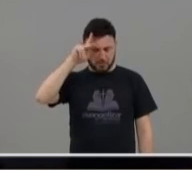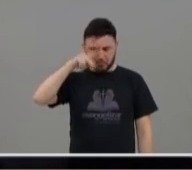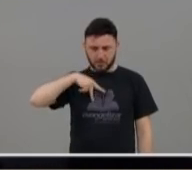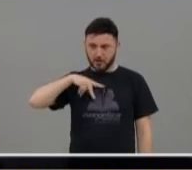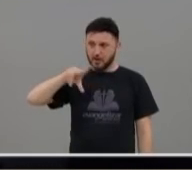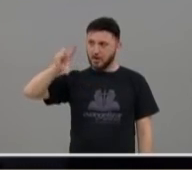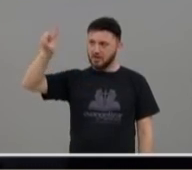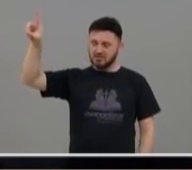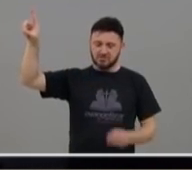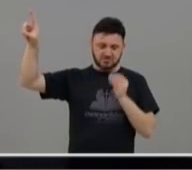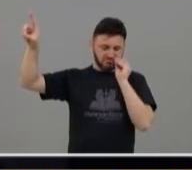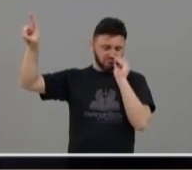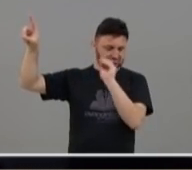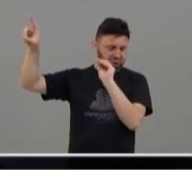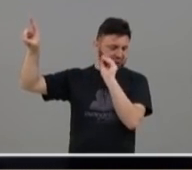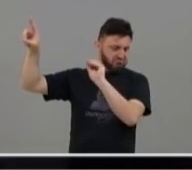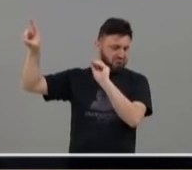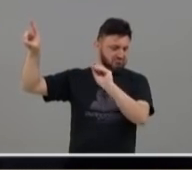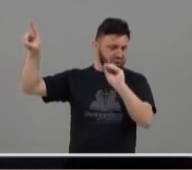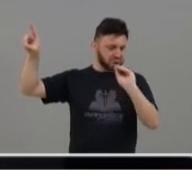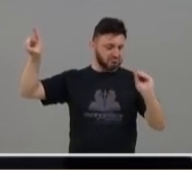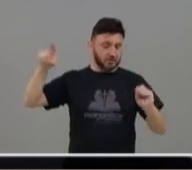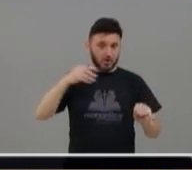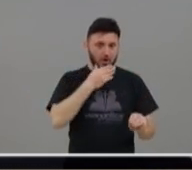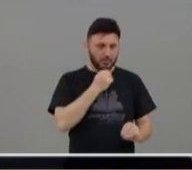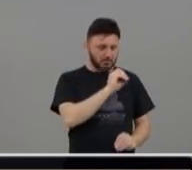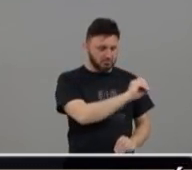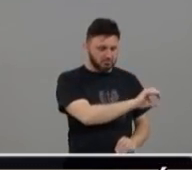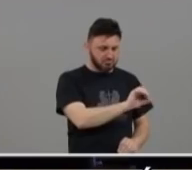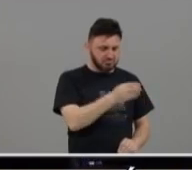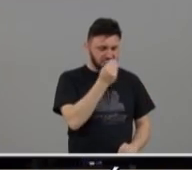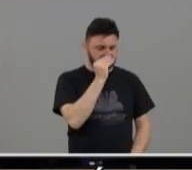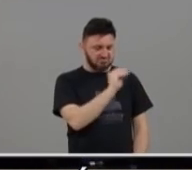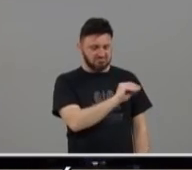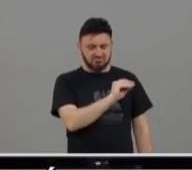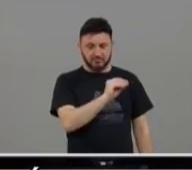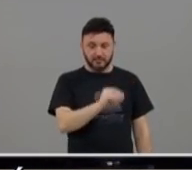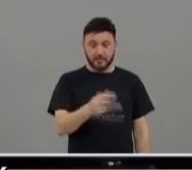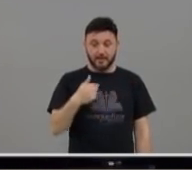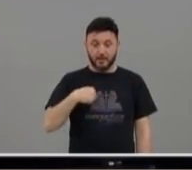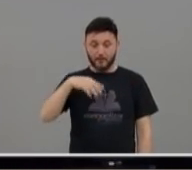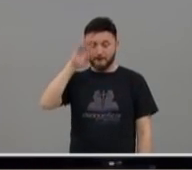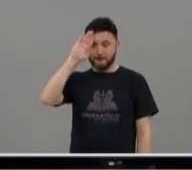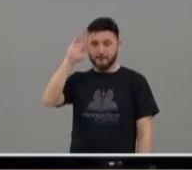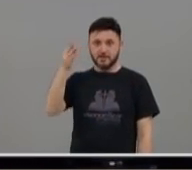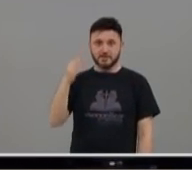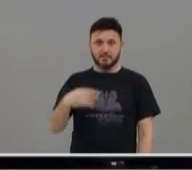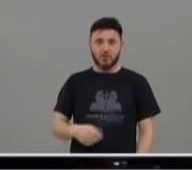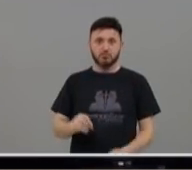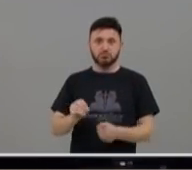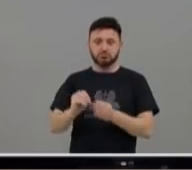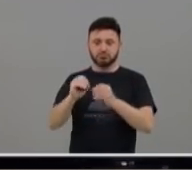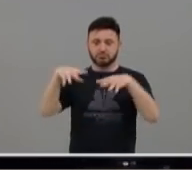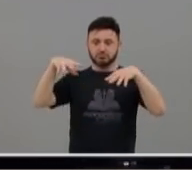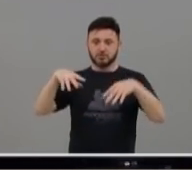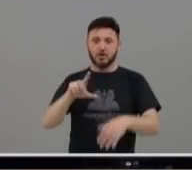era nós. E naquele momento, ele colocou ele como centro da criação.